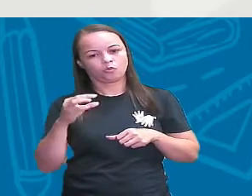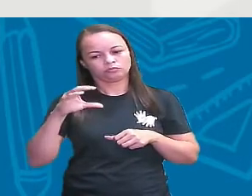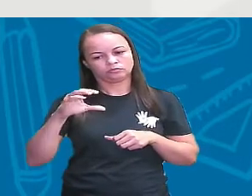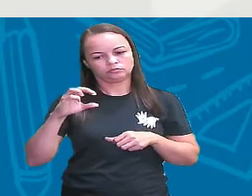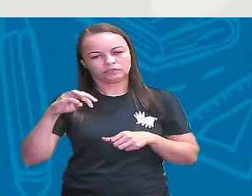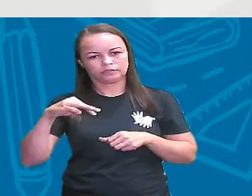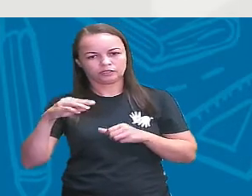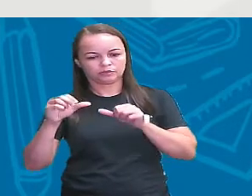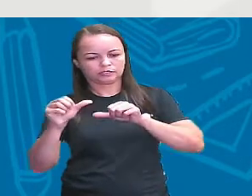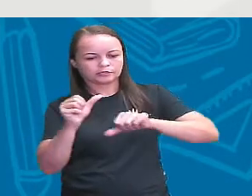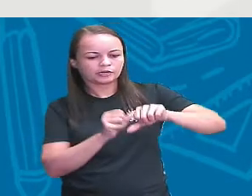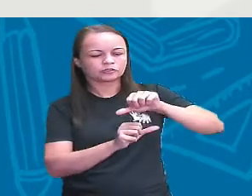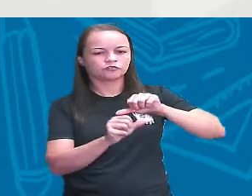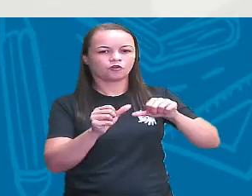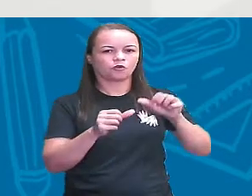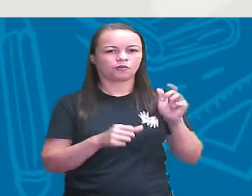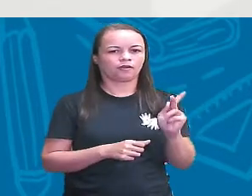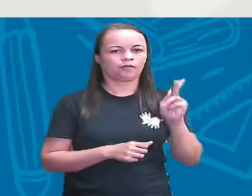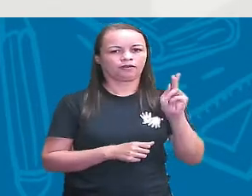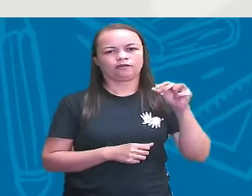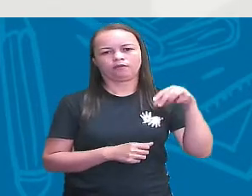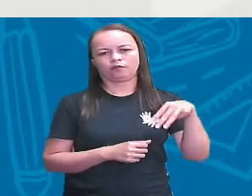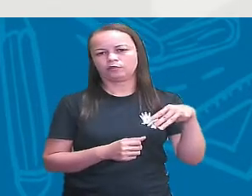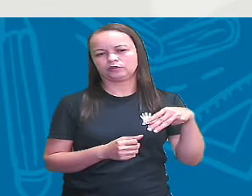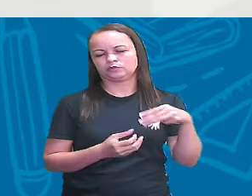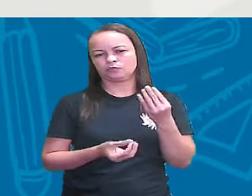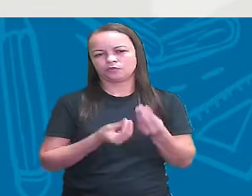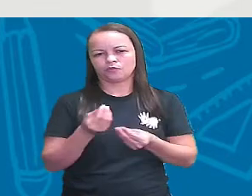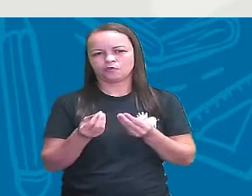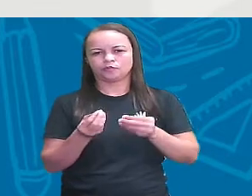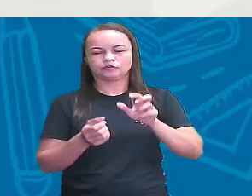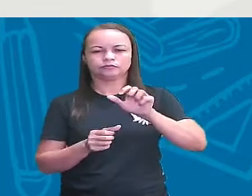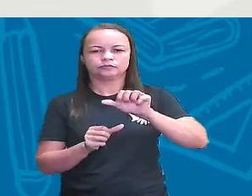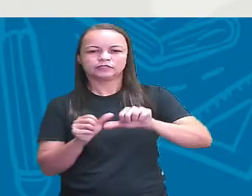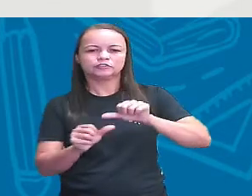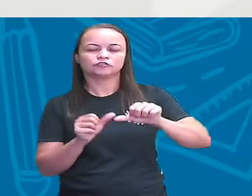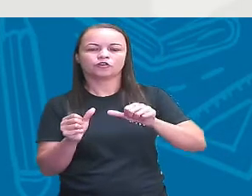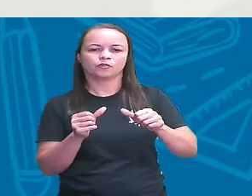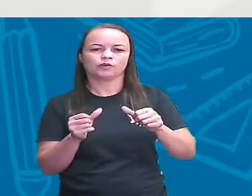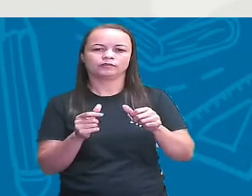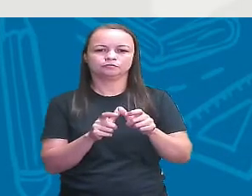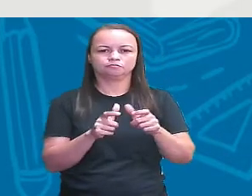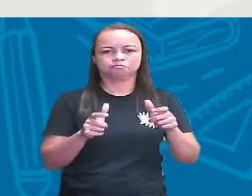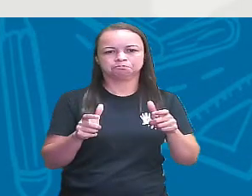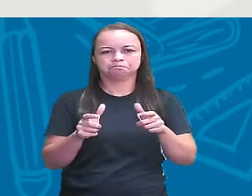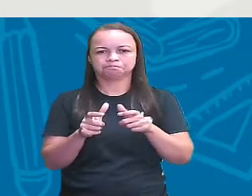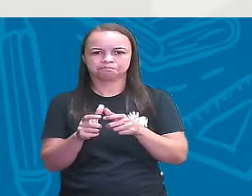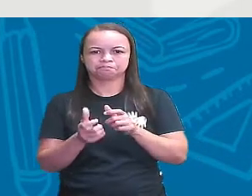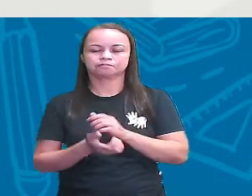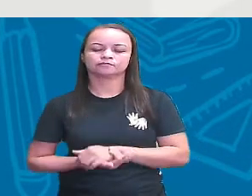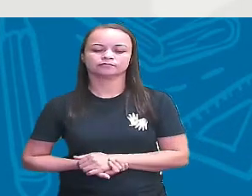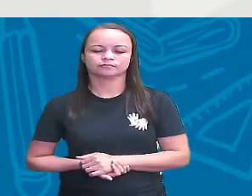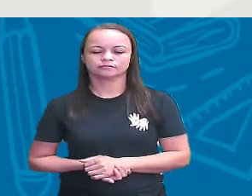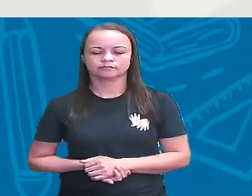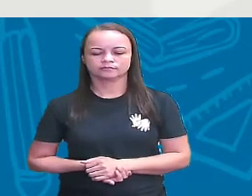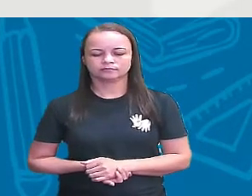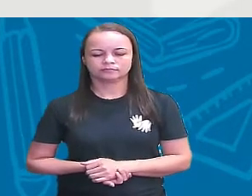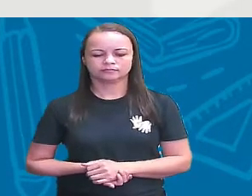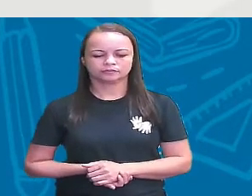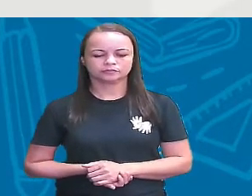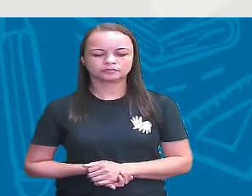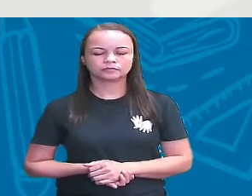como é que a gente transforma, né, uma unidade de medida em outra da mesma grandeza. E aí eu quero que